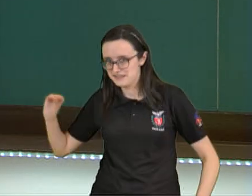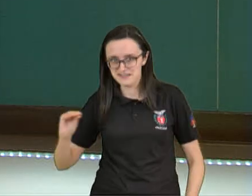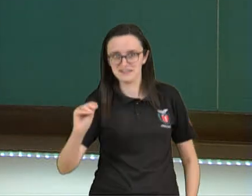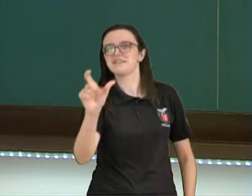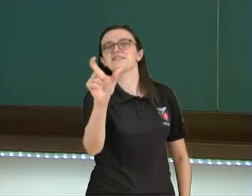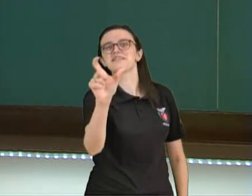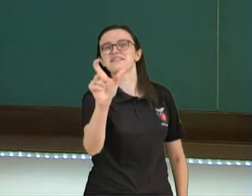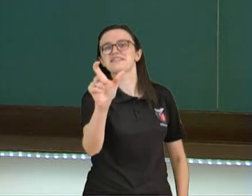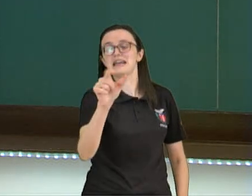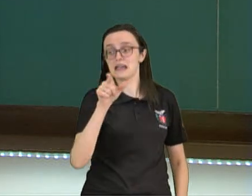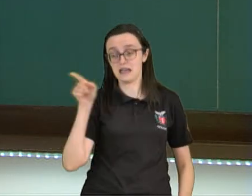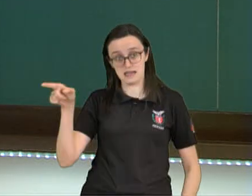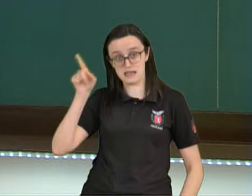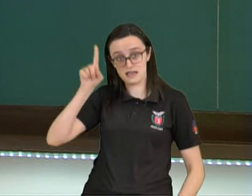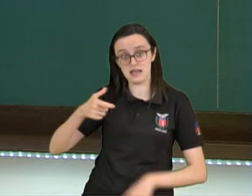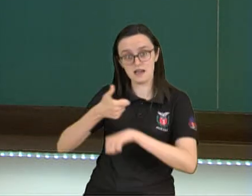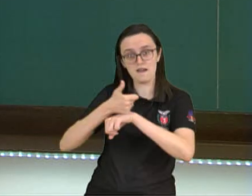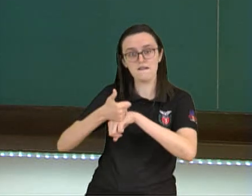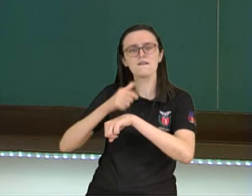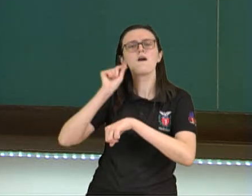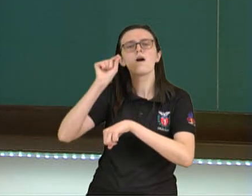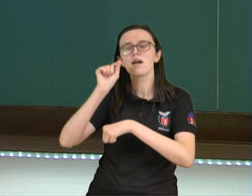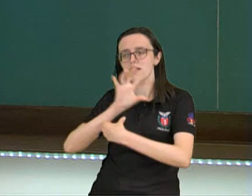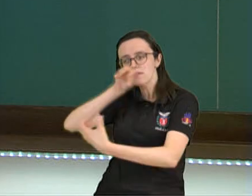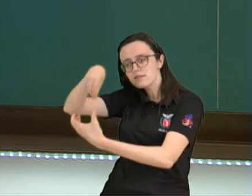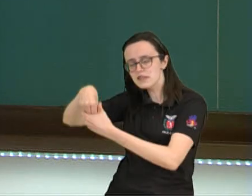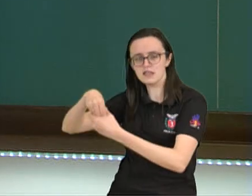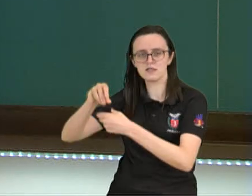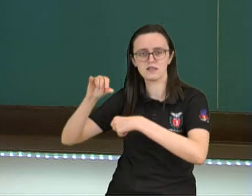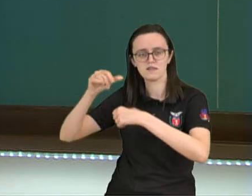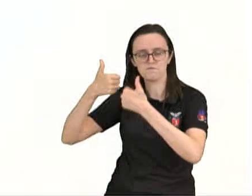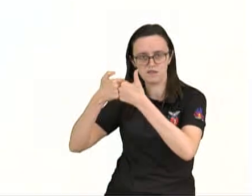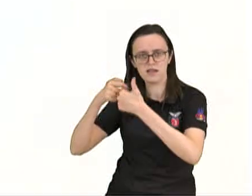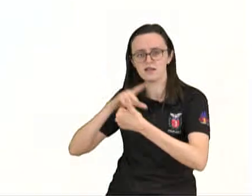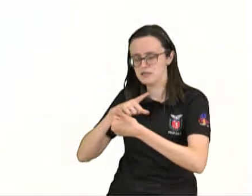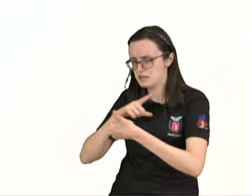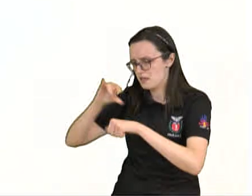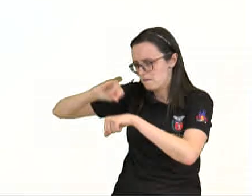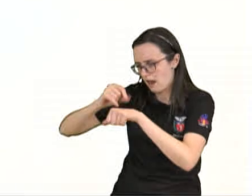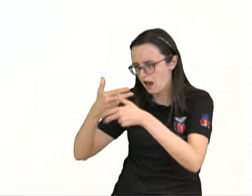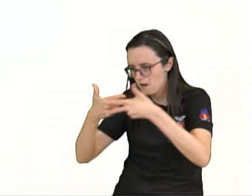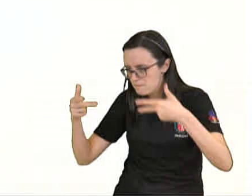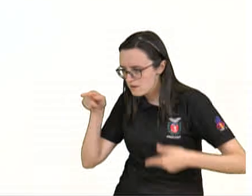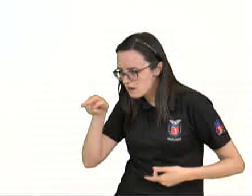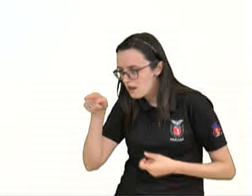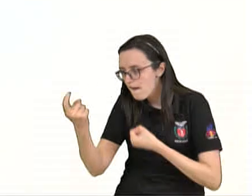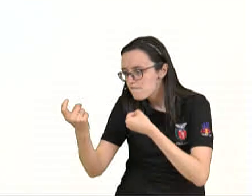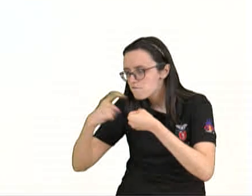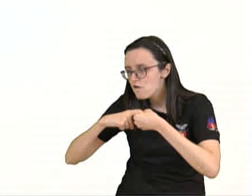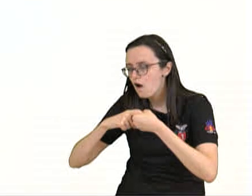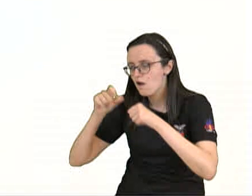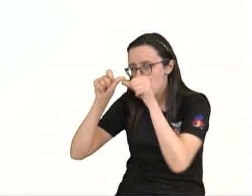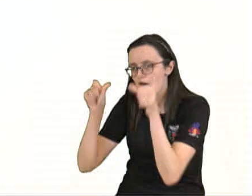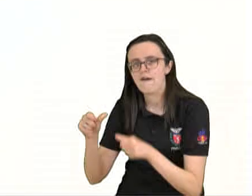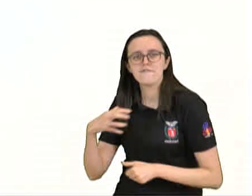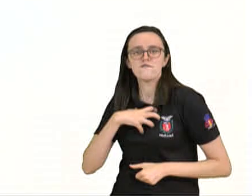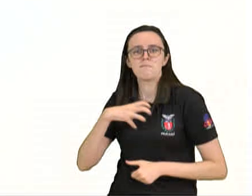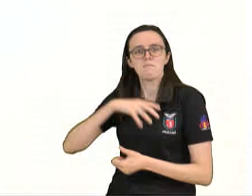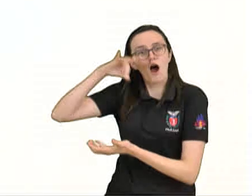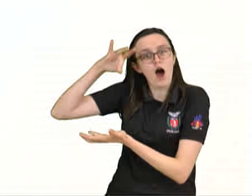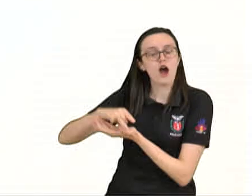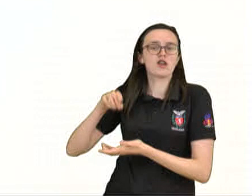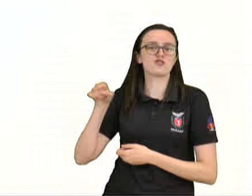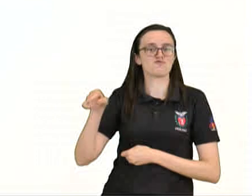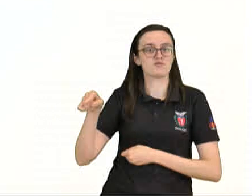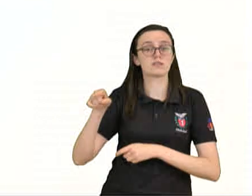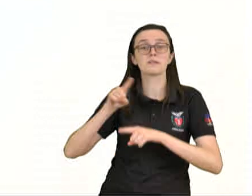está relacionado a uma propriedade que alguns corpos têm e apresentam de retornar à forma original após